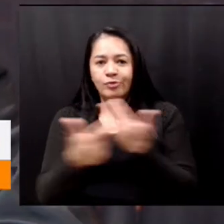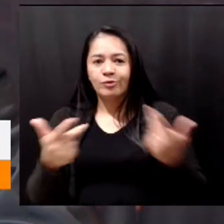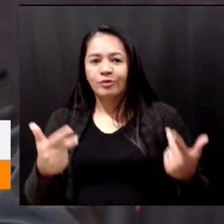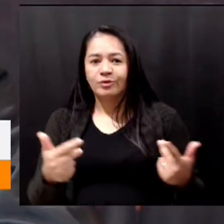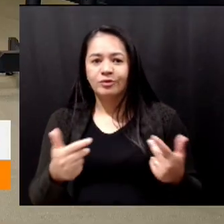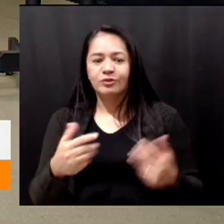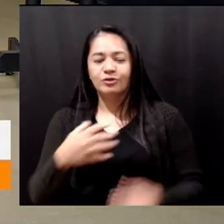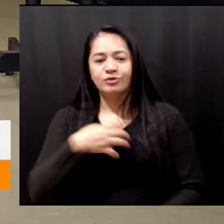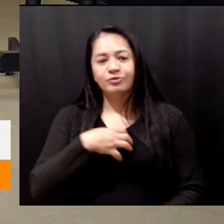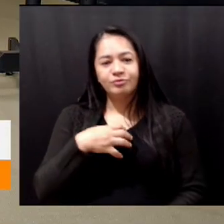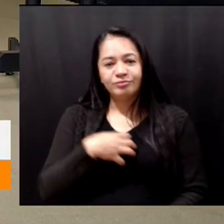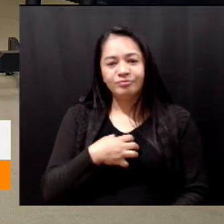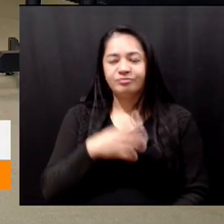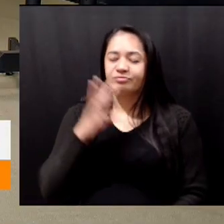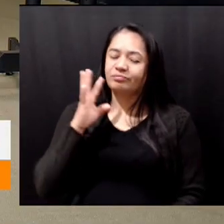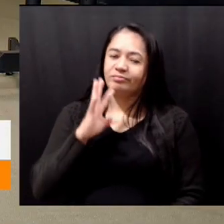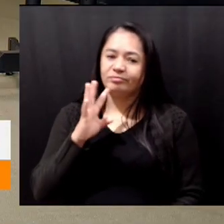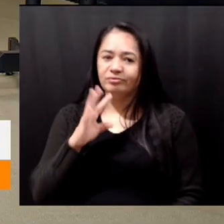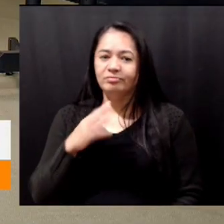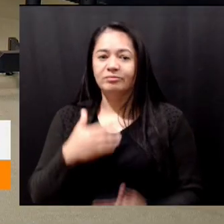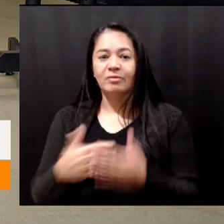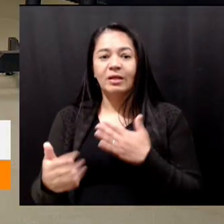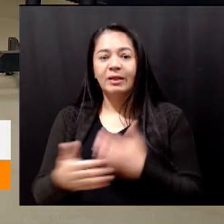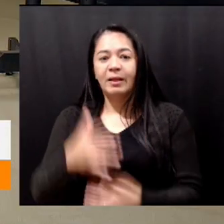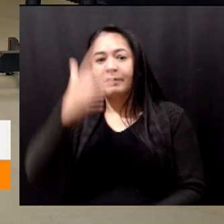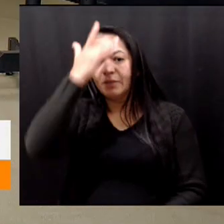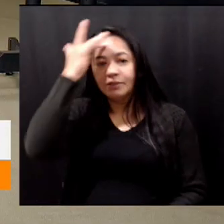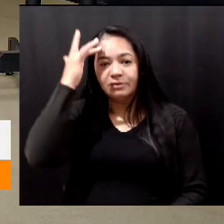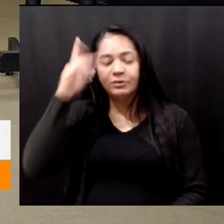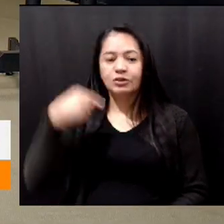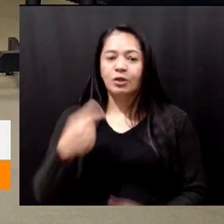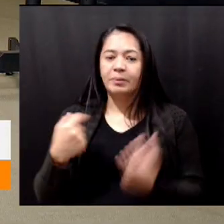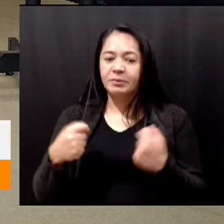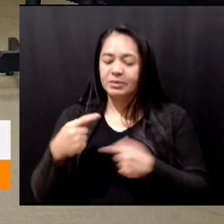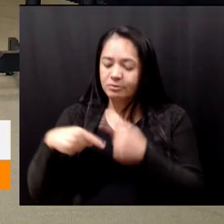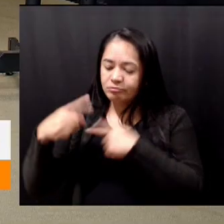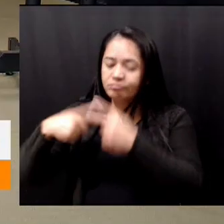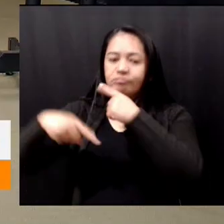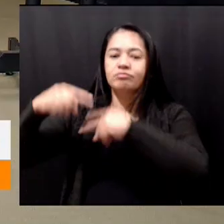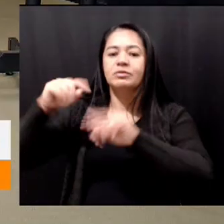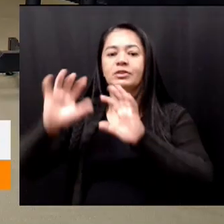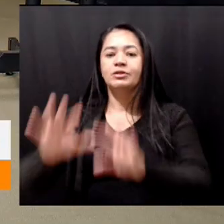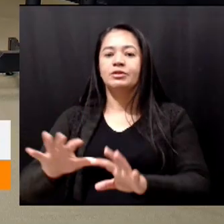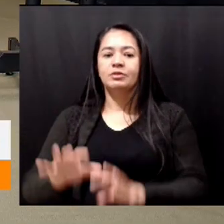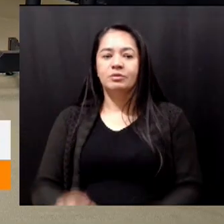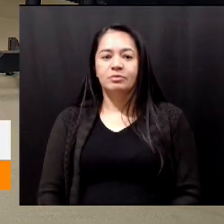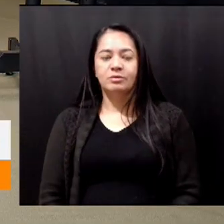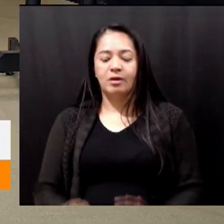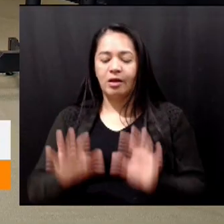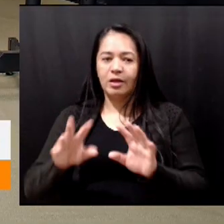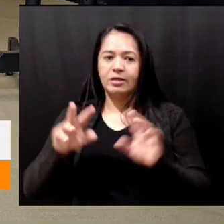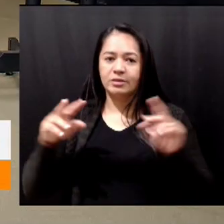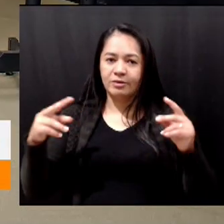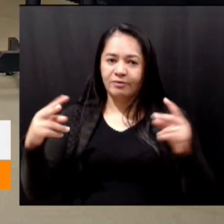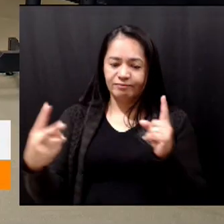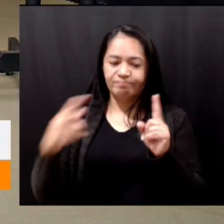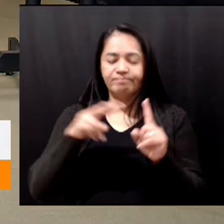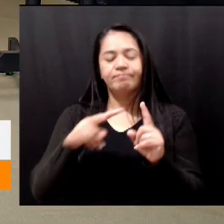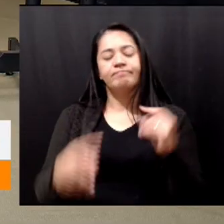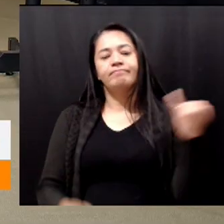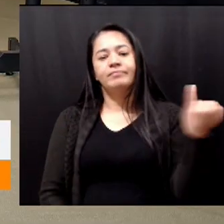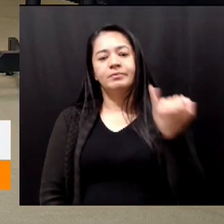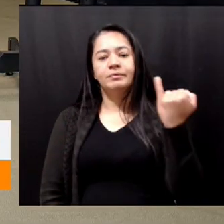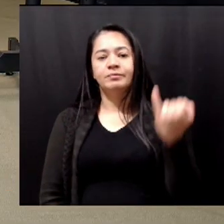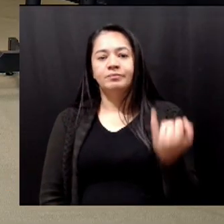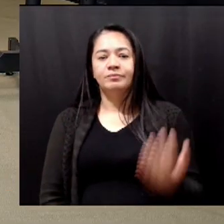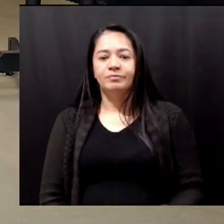legal. Independente de quem esteja, a gente precisa avançar nessa questão, né? Essa visão é uma visão importante. É importante, é verdade. 8h54, dá